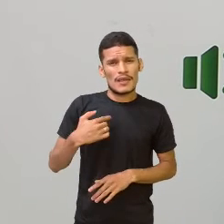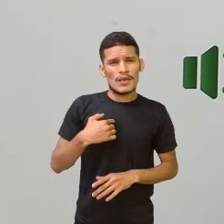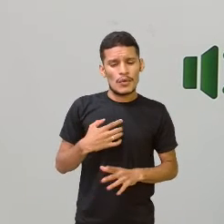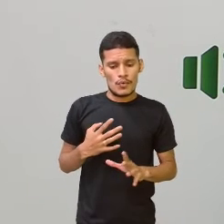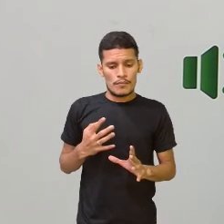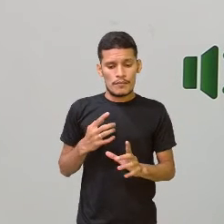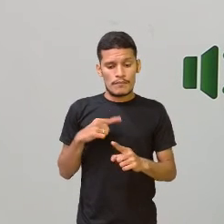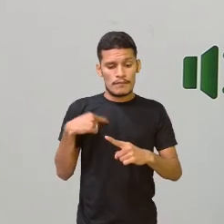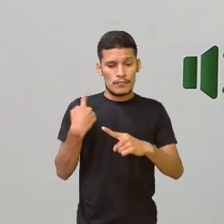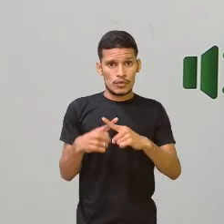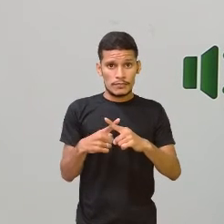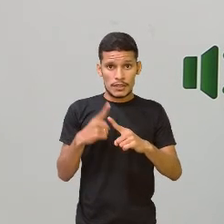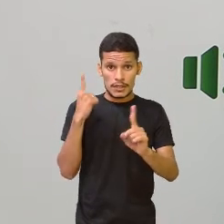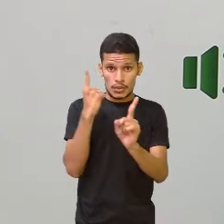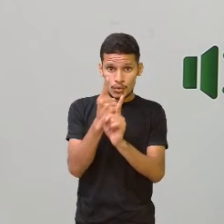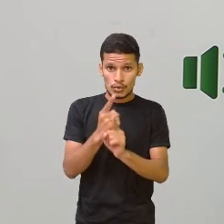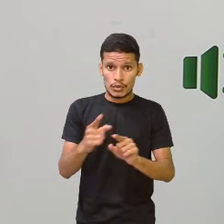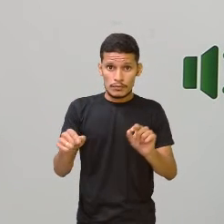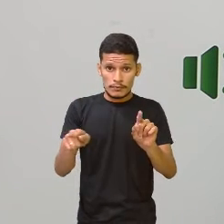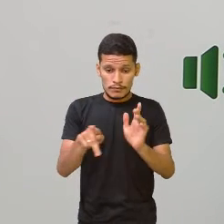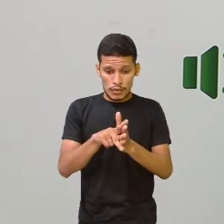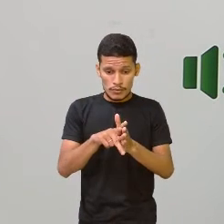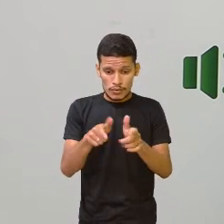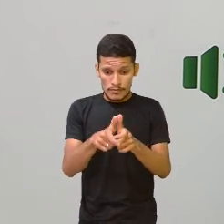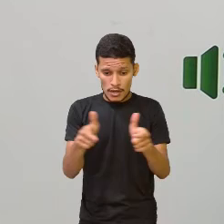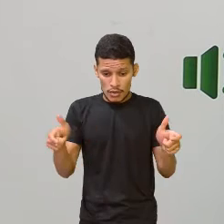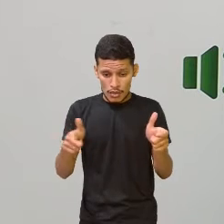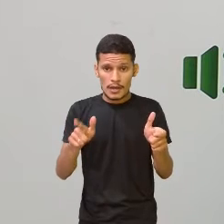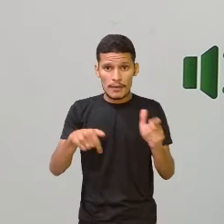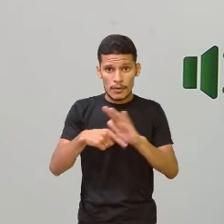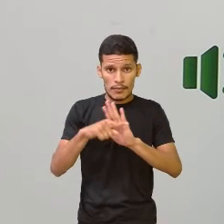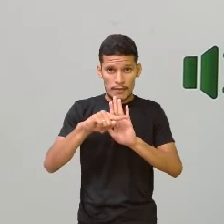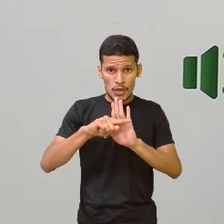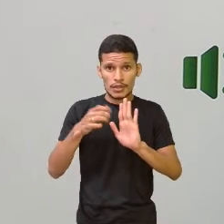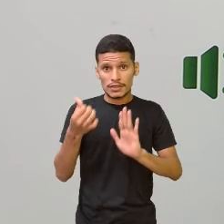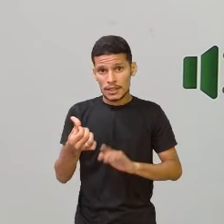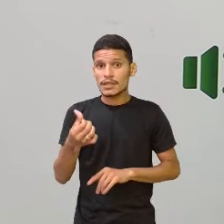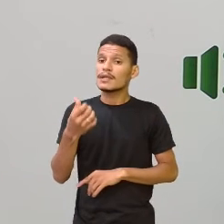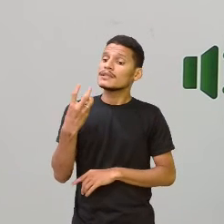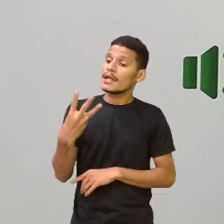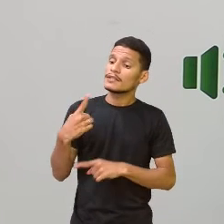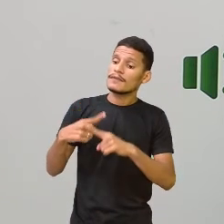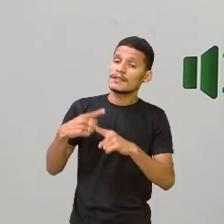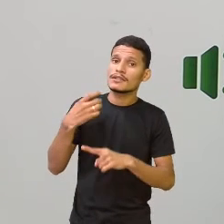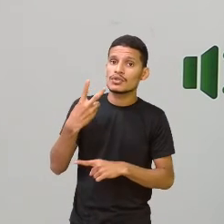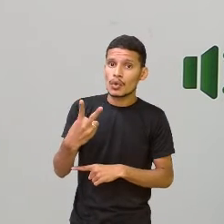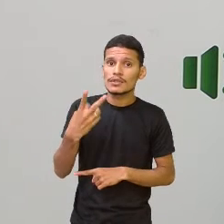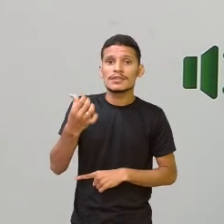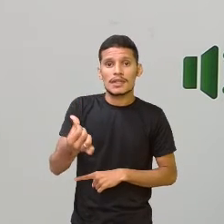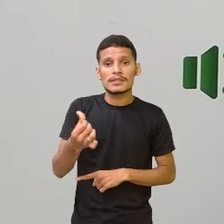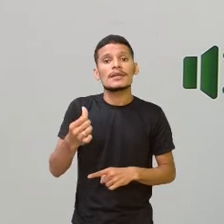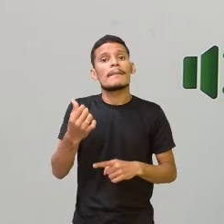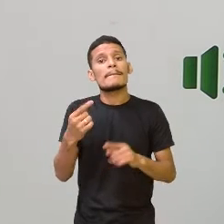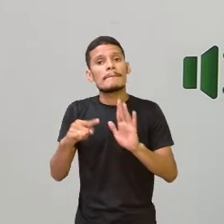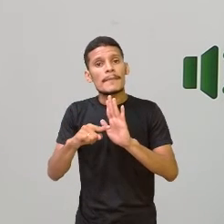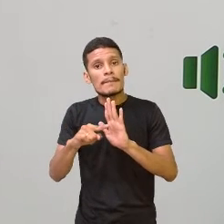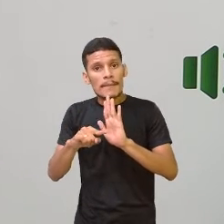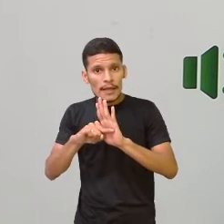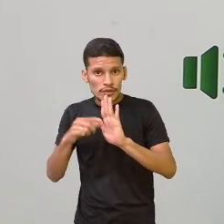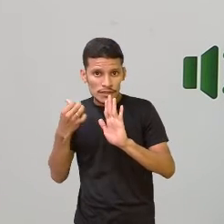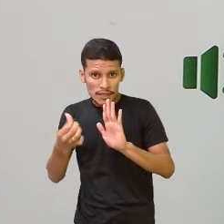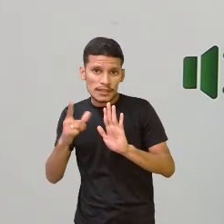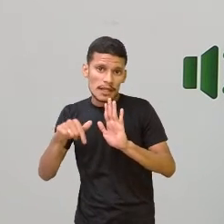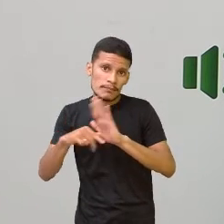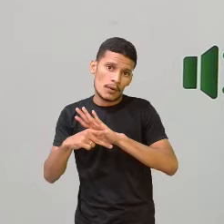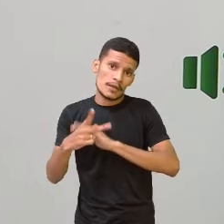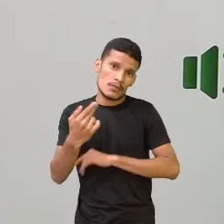multiplico e encontro um número maior ou menor que 6 é 2. 3 vezes 2, 6. Menos 6, 0. Eu tenho um número